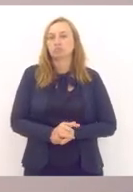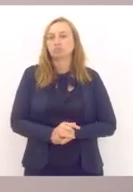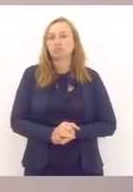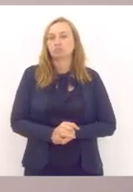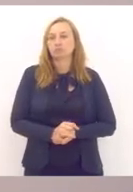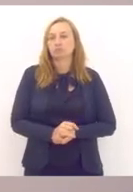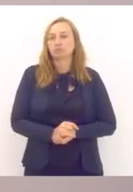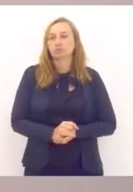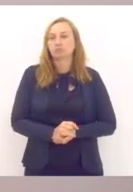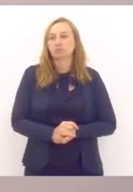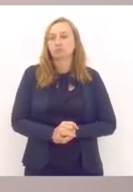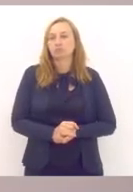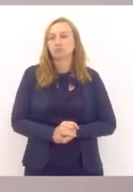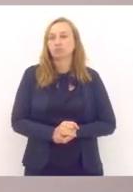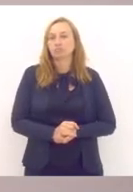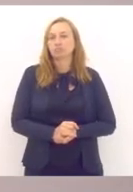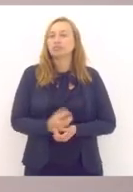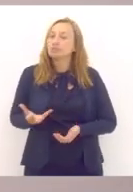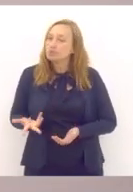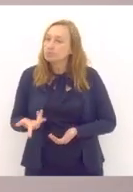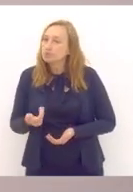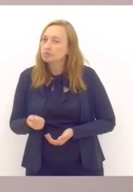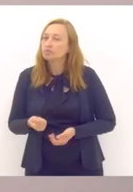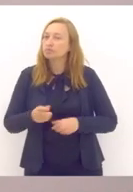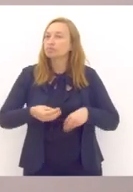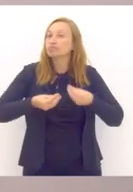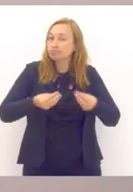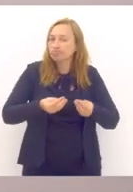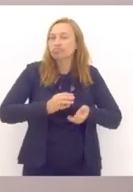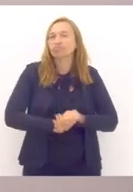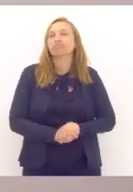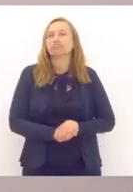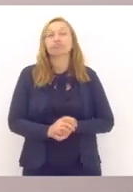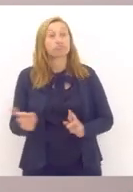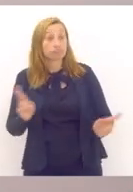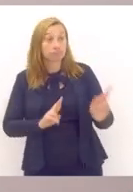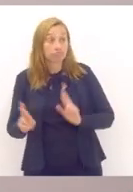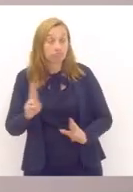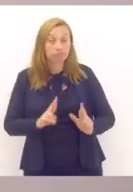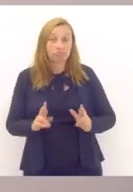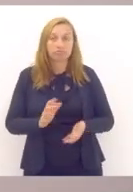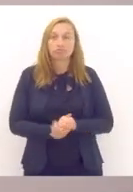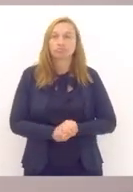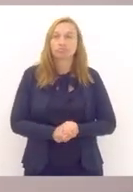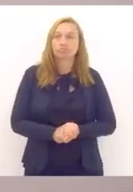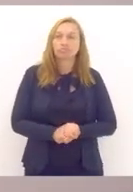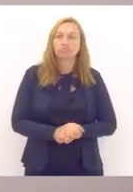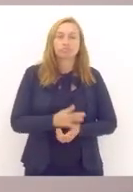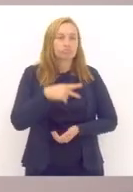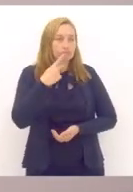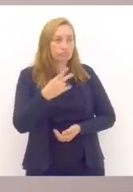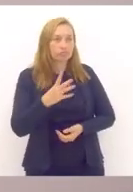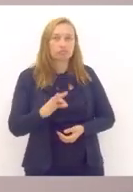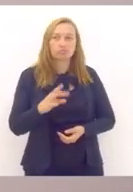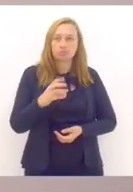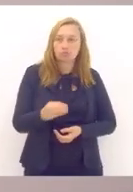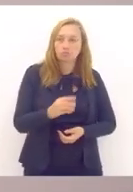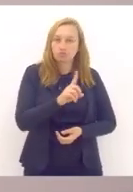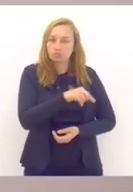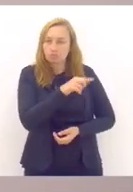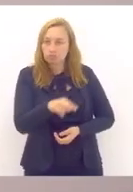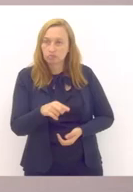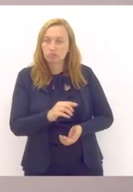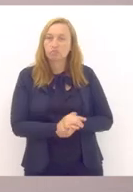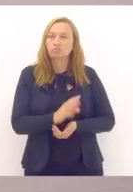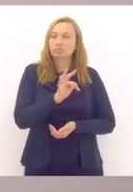tem isso. Então, assim, a gente tem que ir qualificando com relação ao apontamento que a senhora fez, daquilo que vai estar renunciado, que o